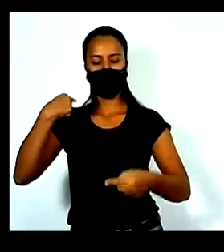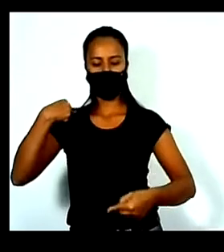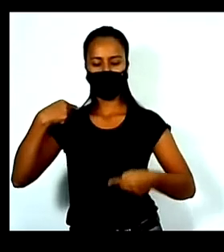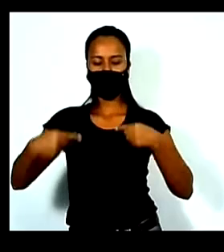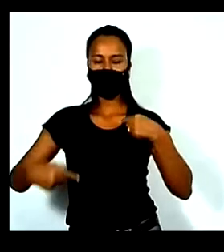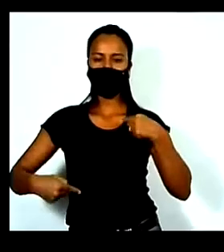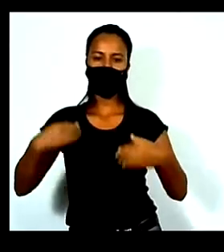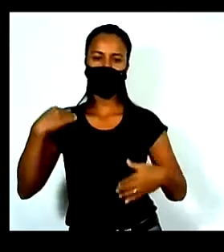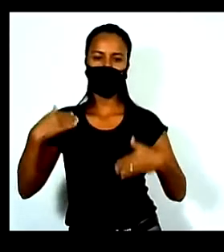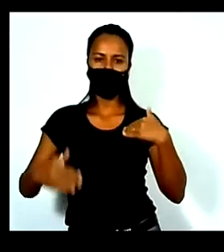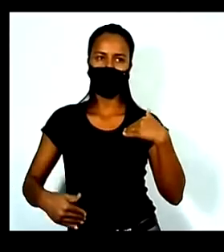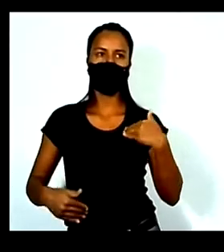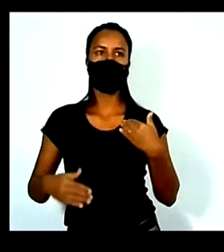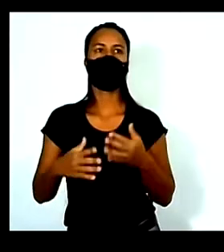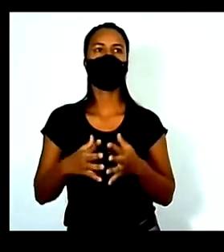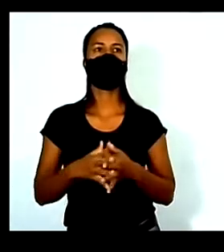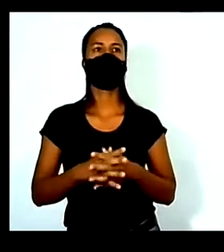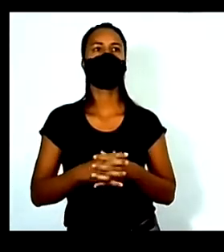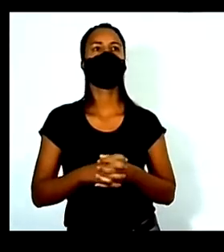demais partes do corpo.